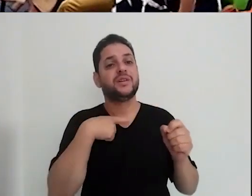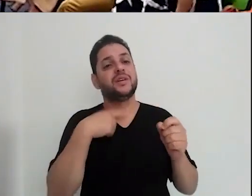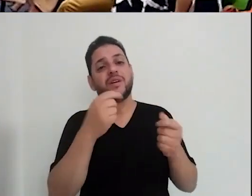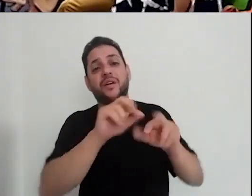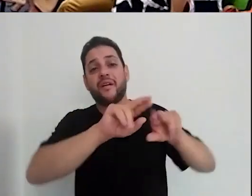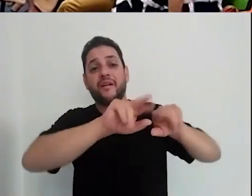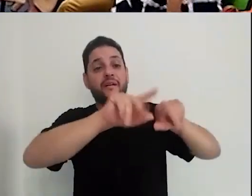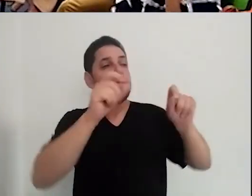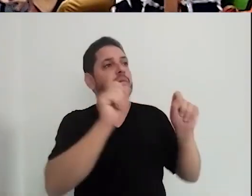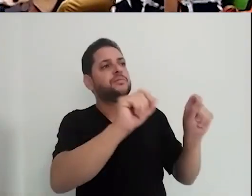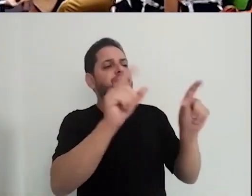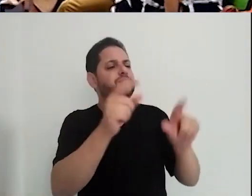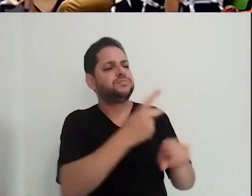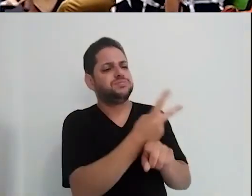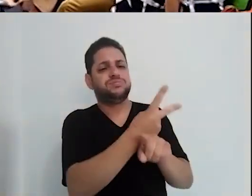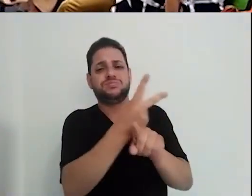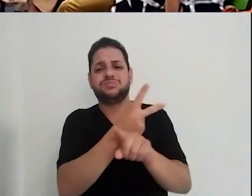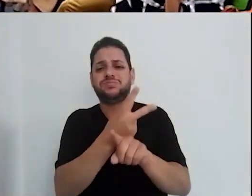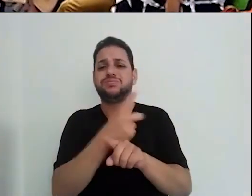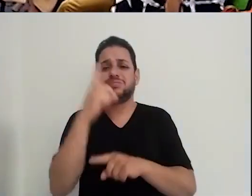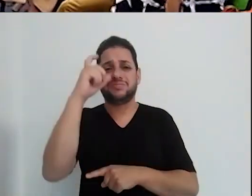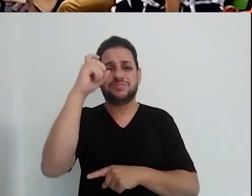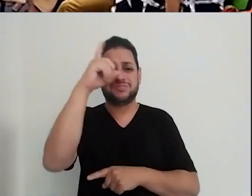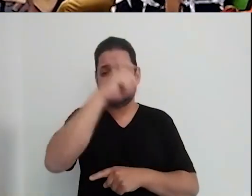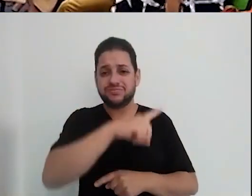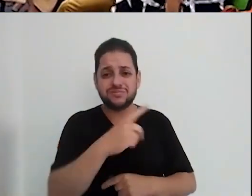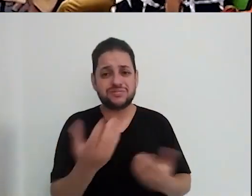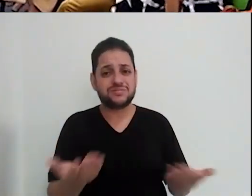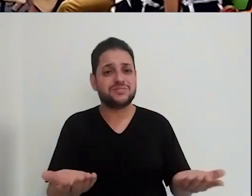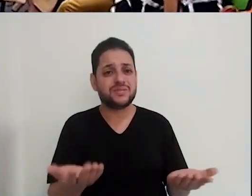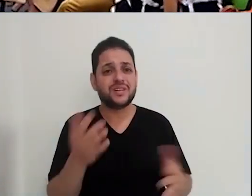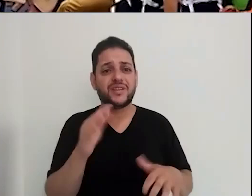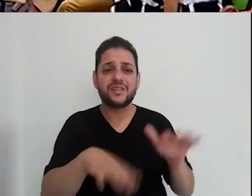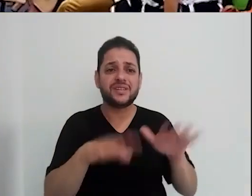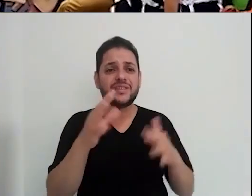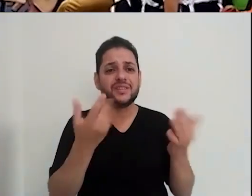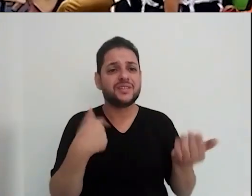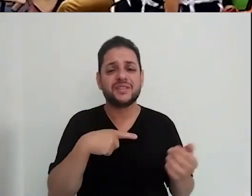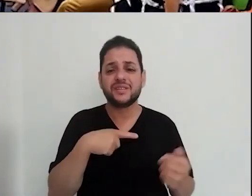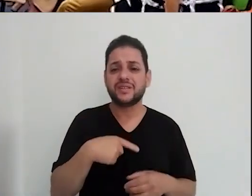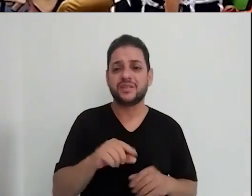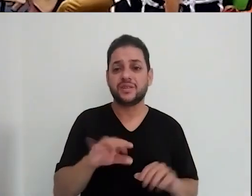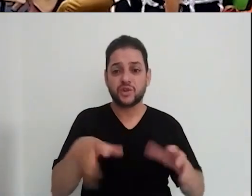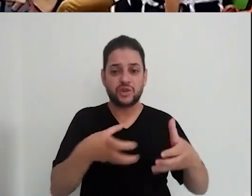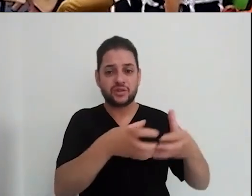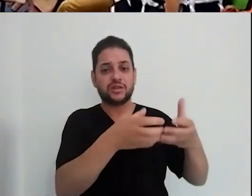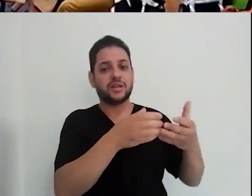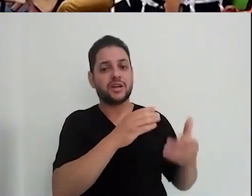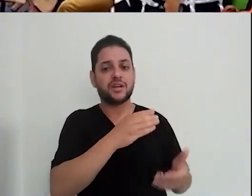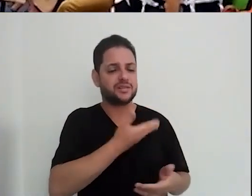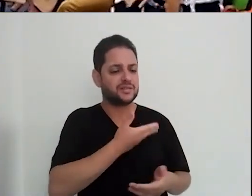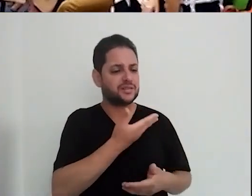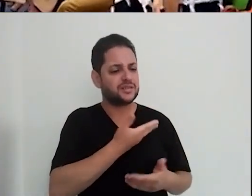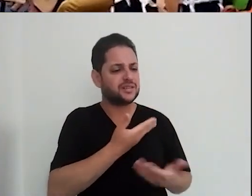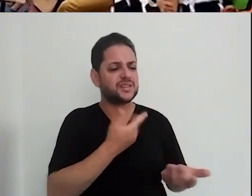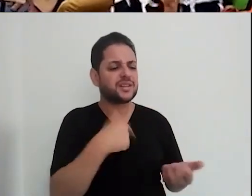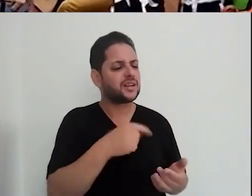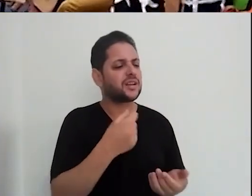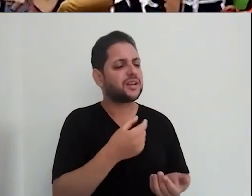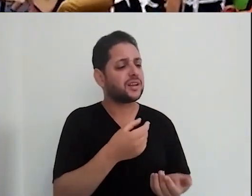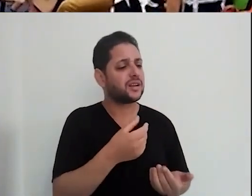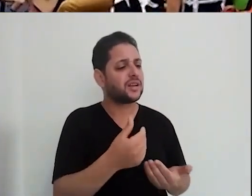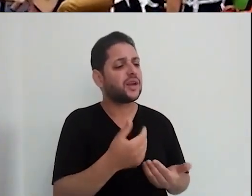que. Aí eu falo, gente, aí assim, às vezes eu chego e falo para algum grupo de amigas, alguém tem uma dica aí do